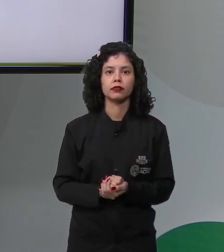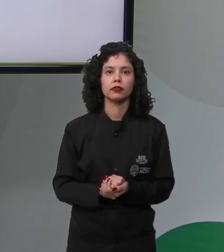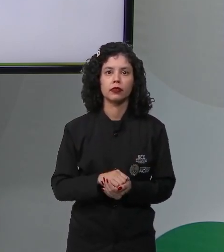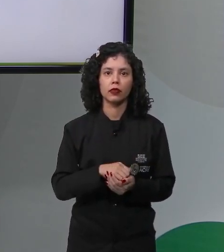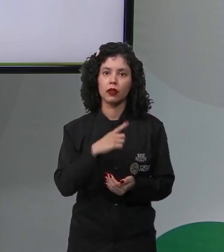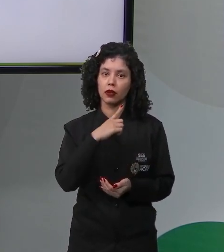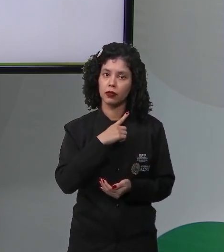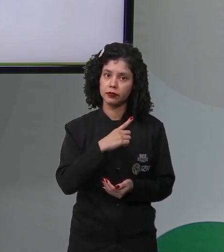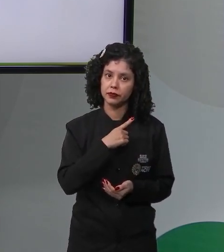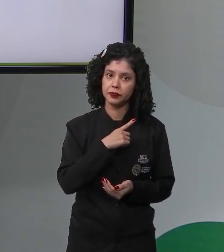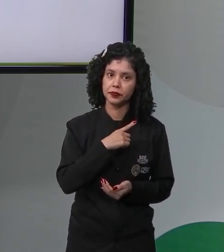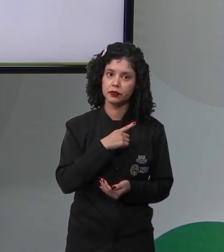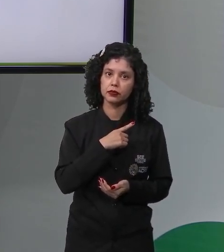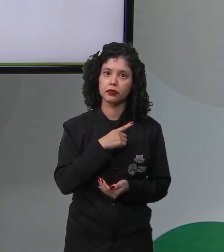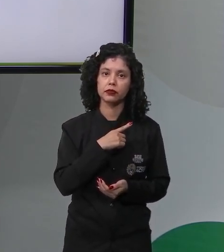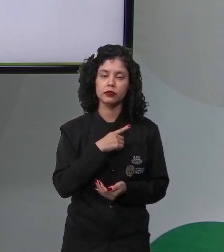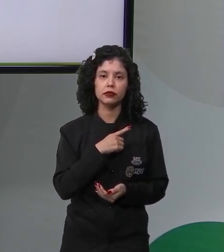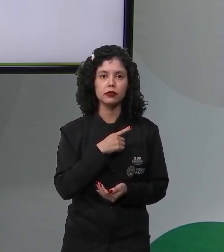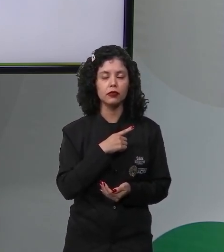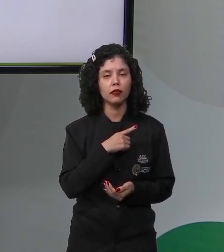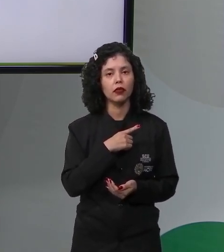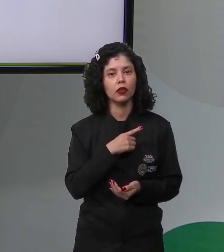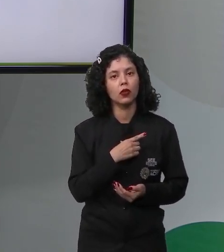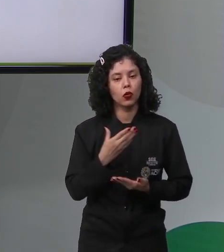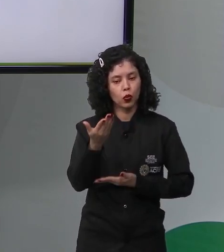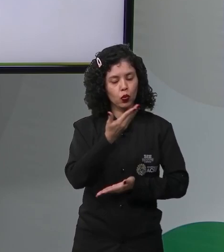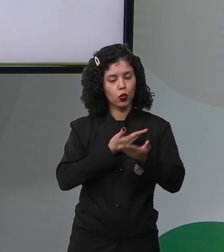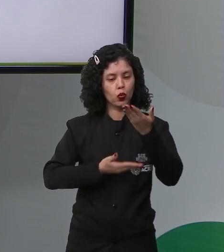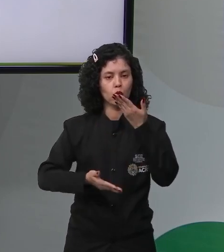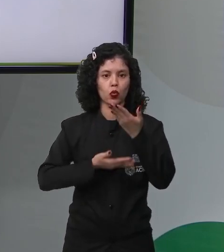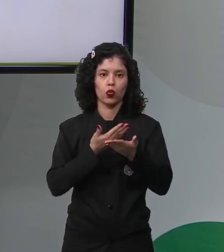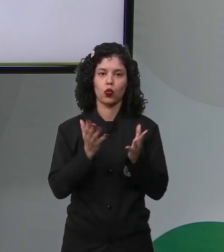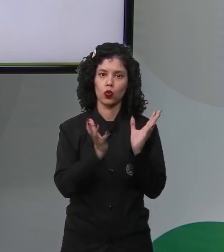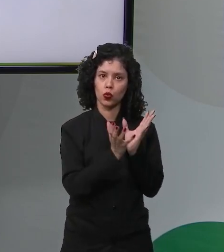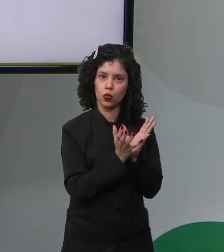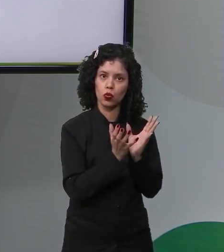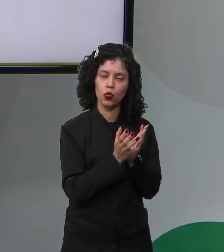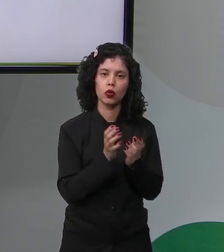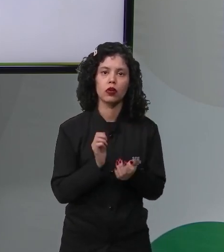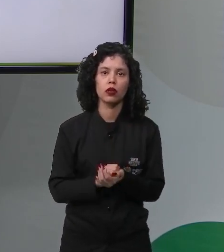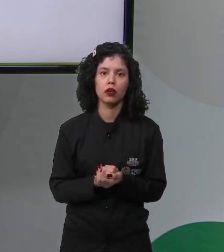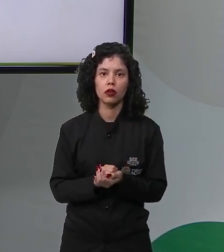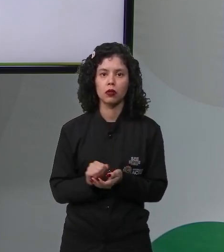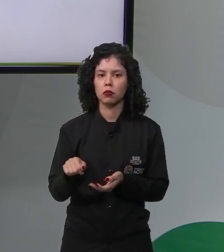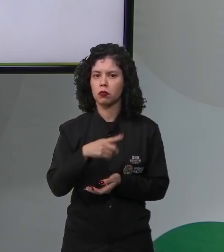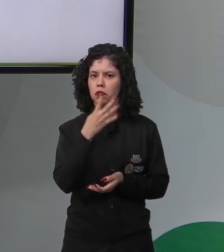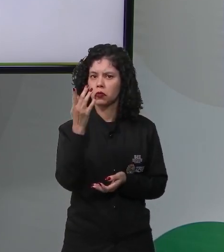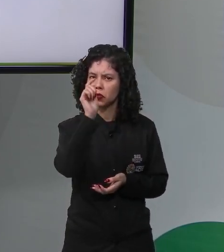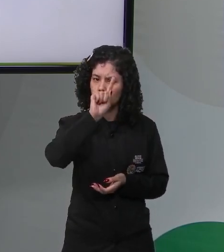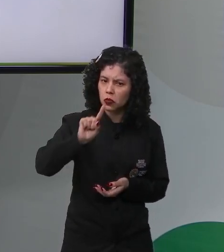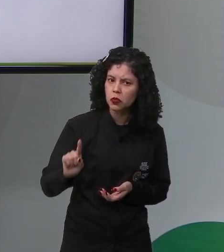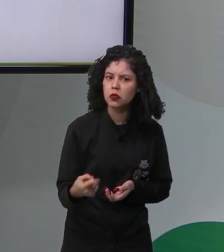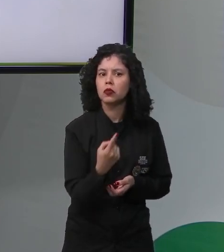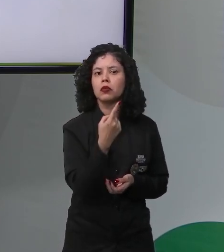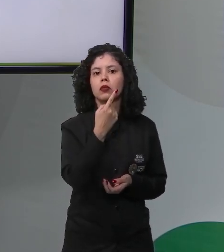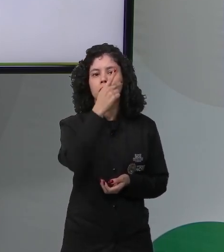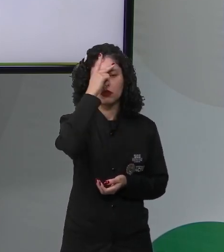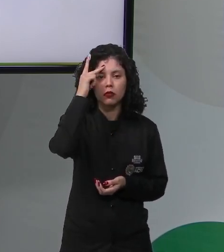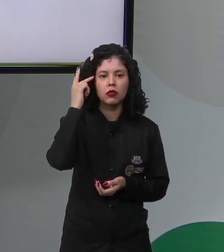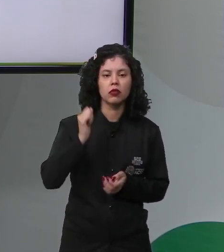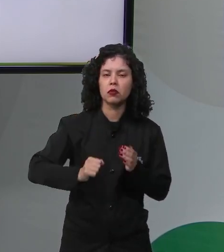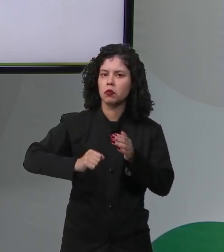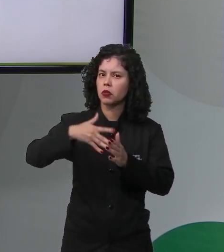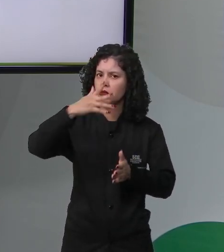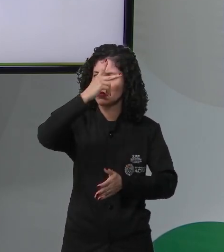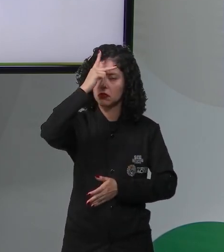uma convivência ali harmoniosa nesse coletivo de não sei quantos mil habitantes, de